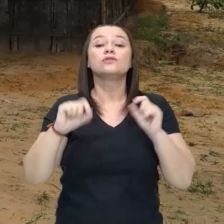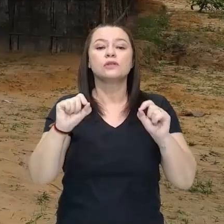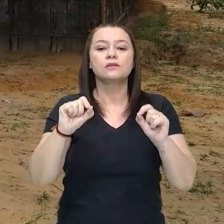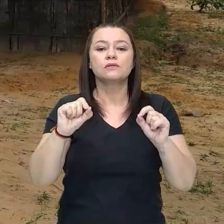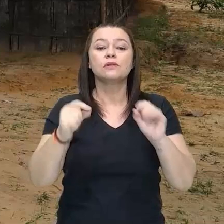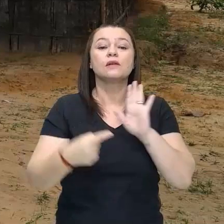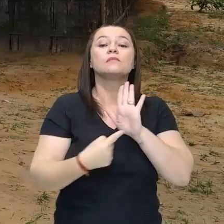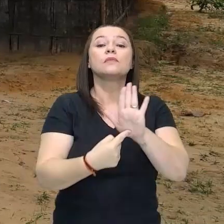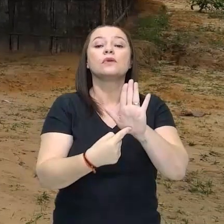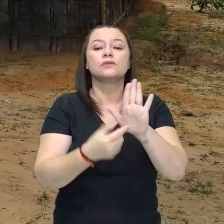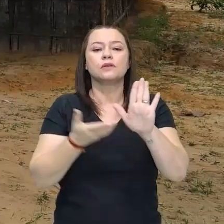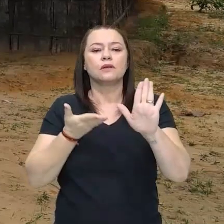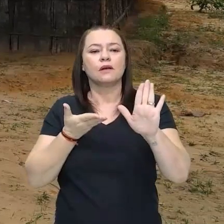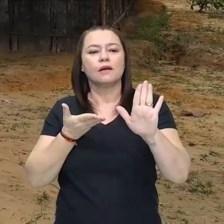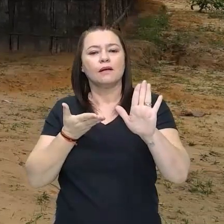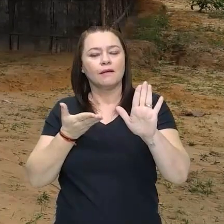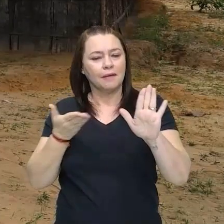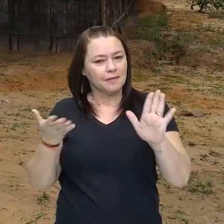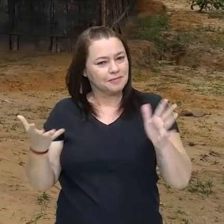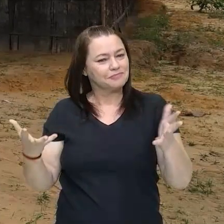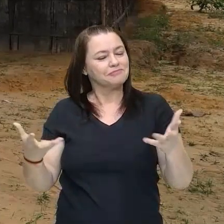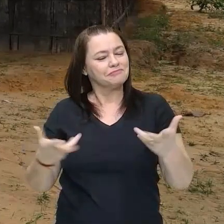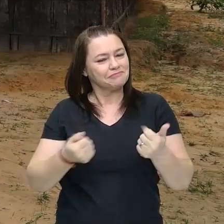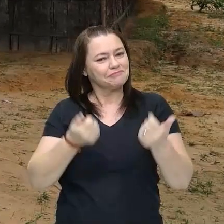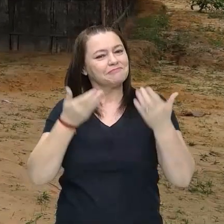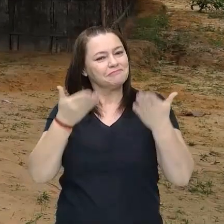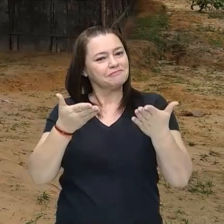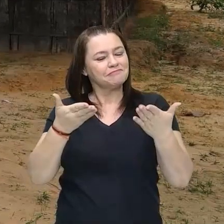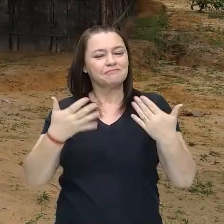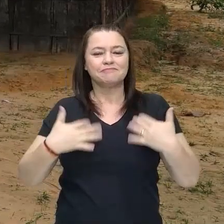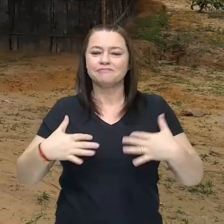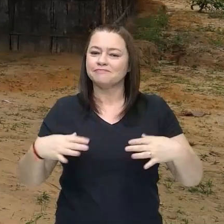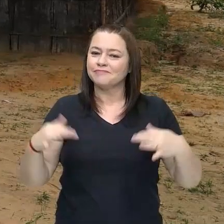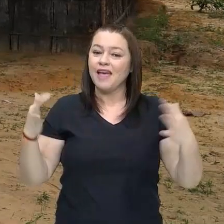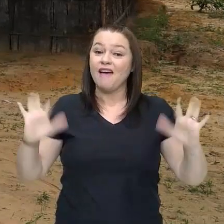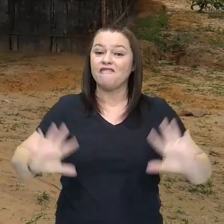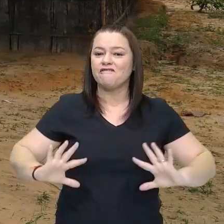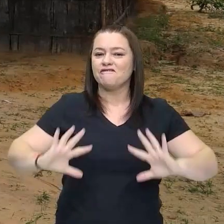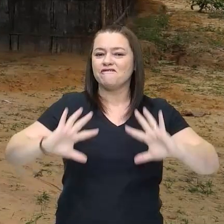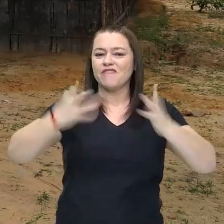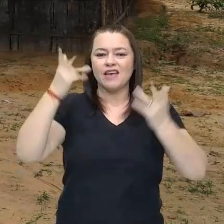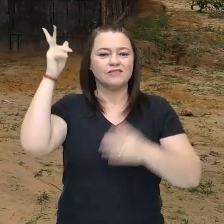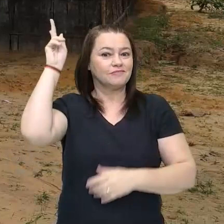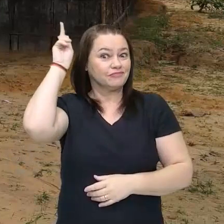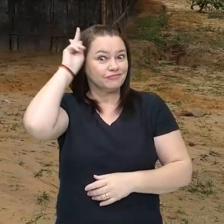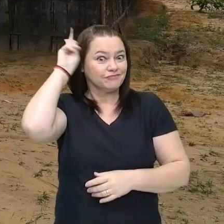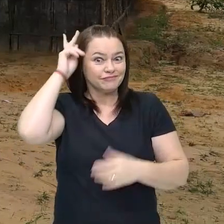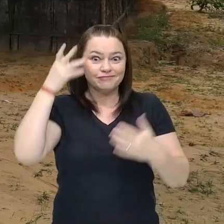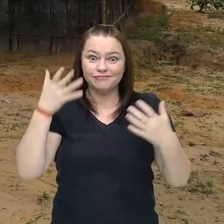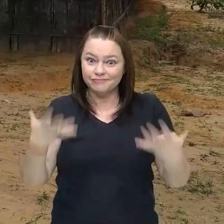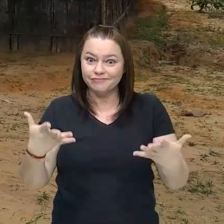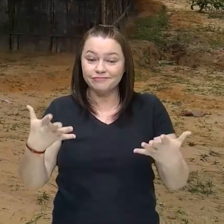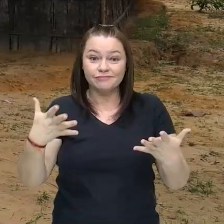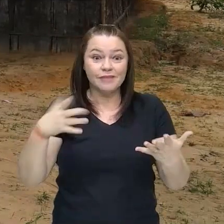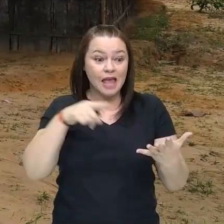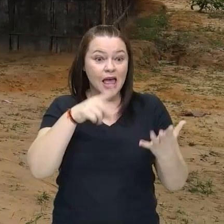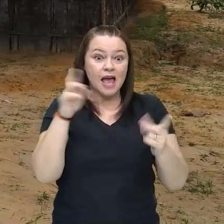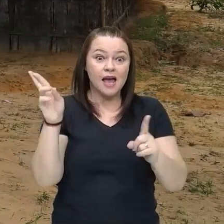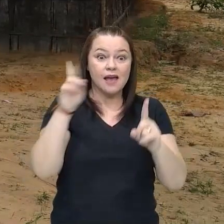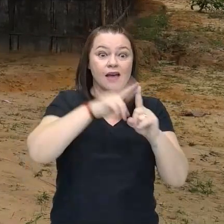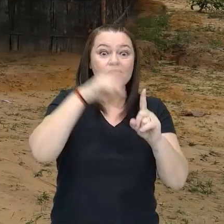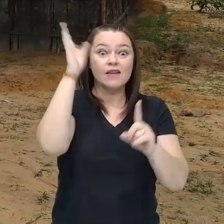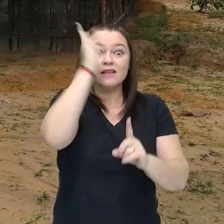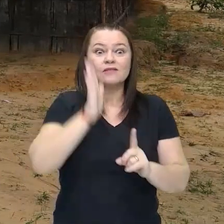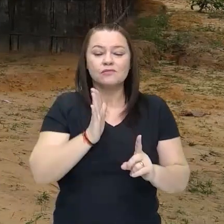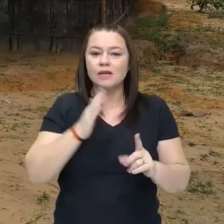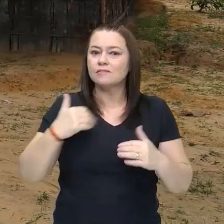Coloque na tela a produção. Rapaz, Festival de Parintins. É um exemplo de festival folclórico do Brasil.